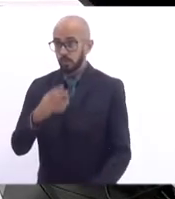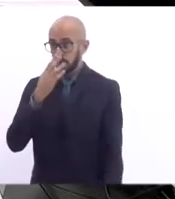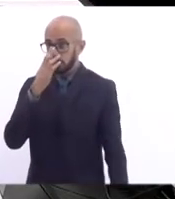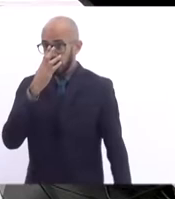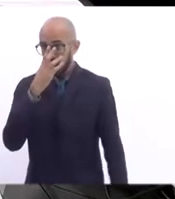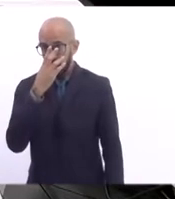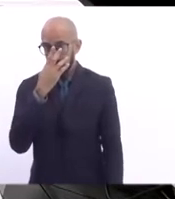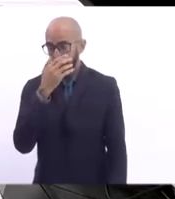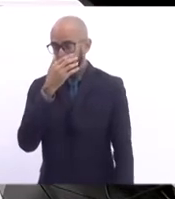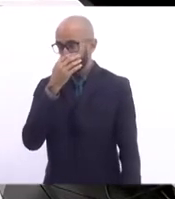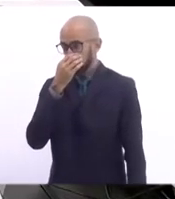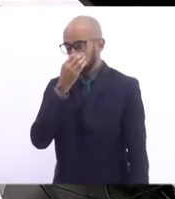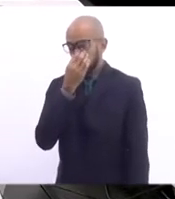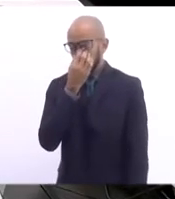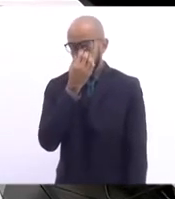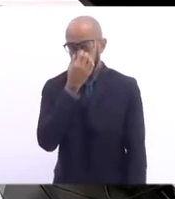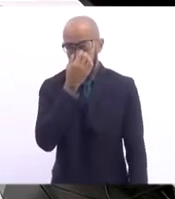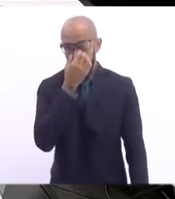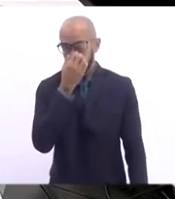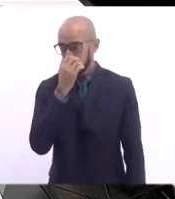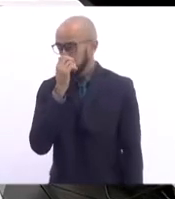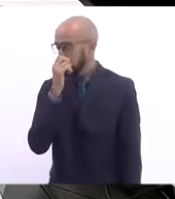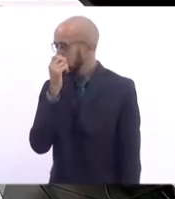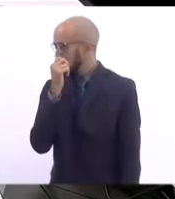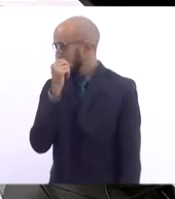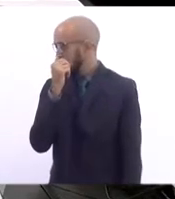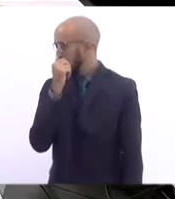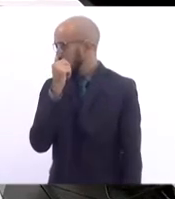e é isso é um